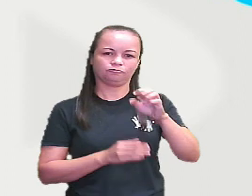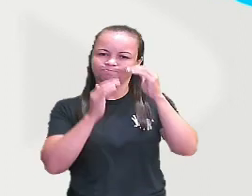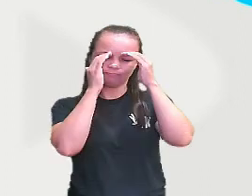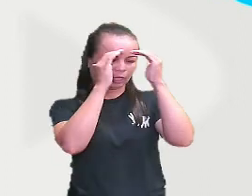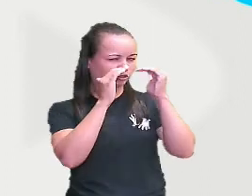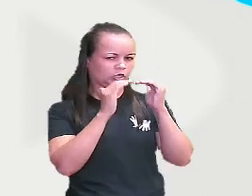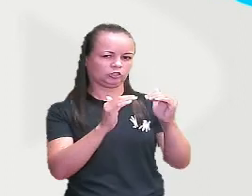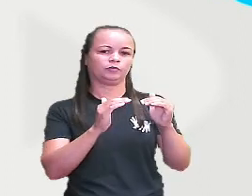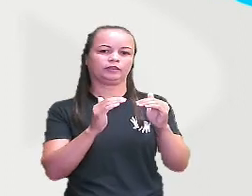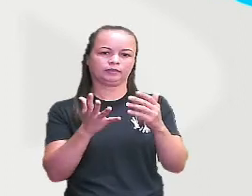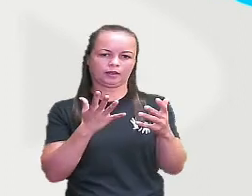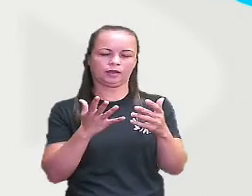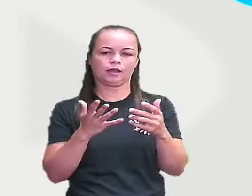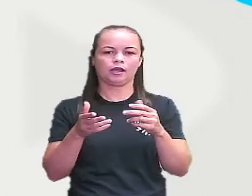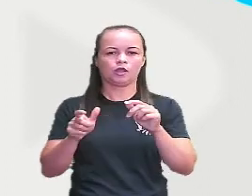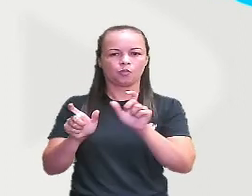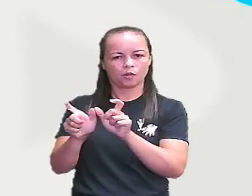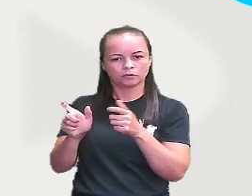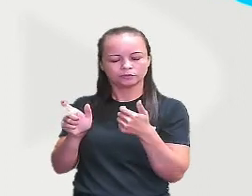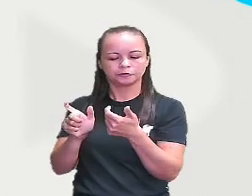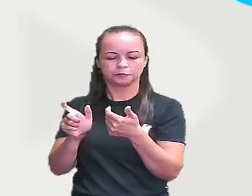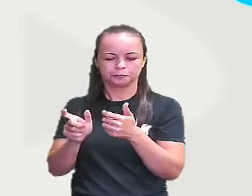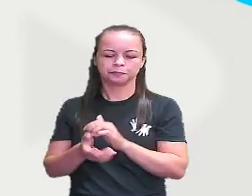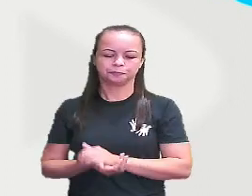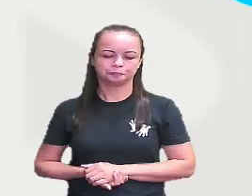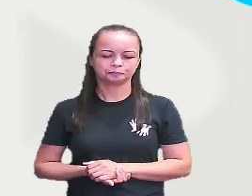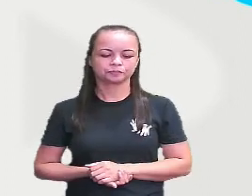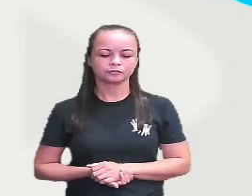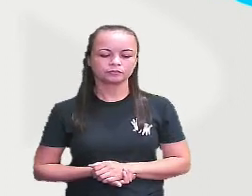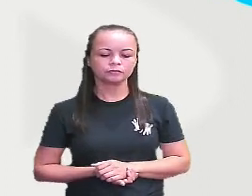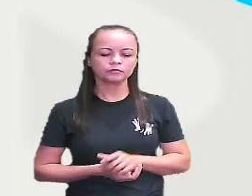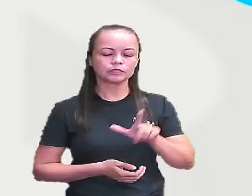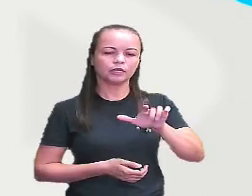desrespeitar é o antônimo de respeitar. Legível.